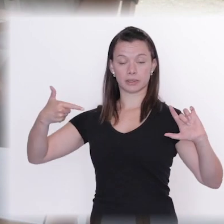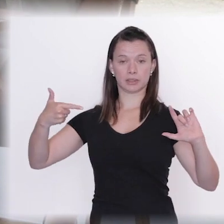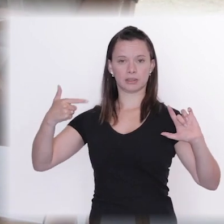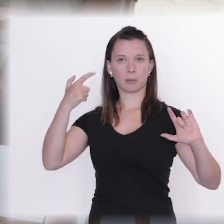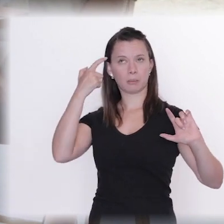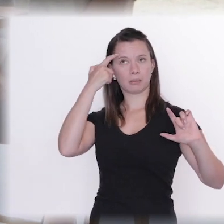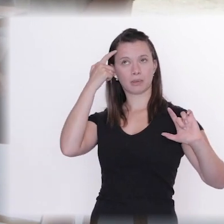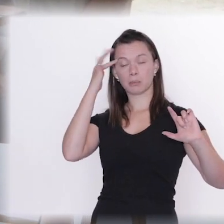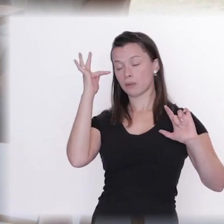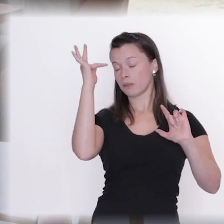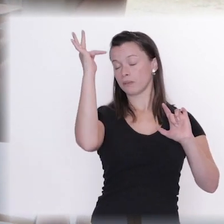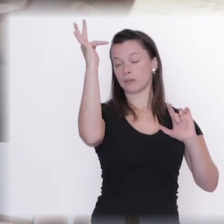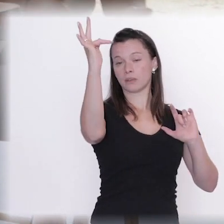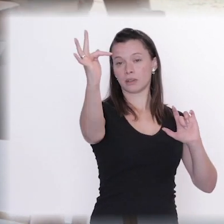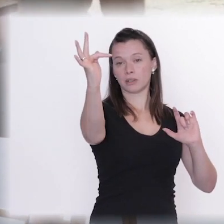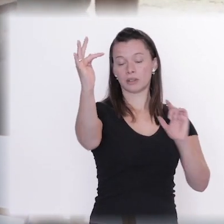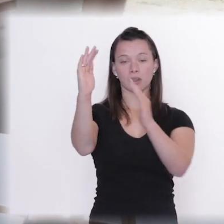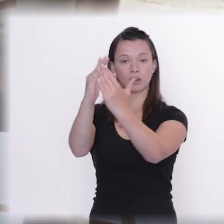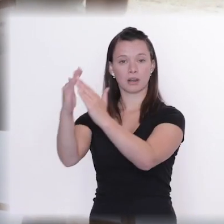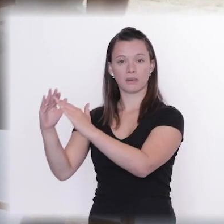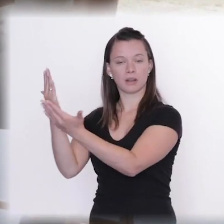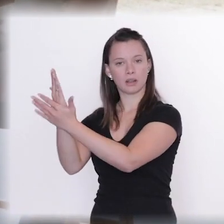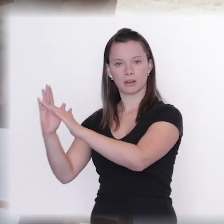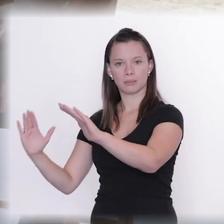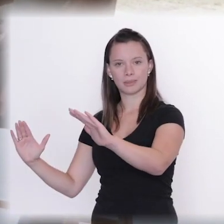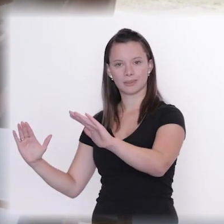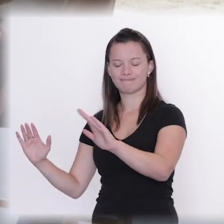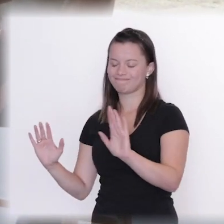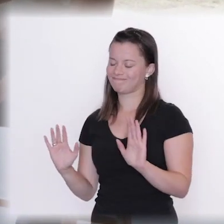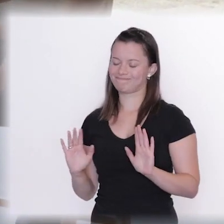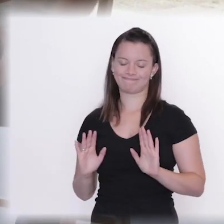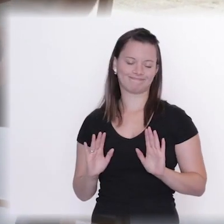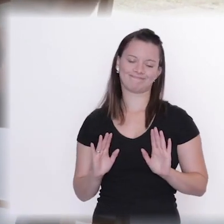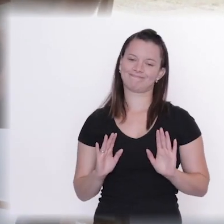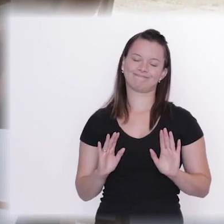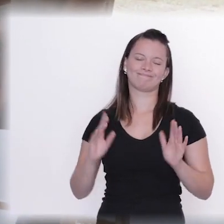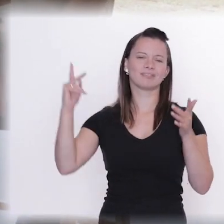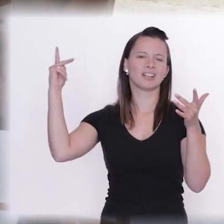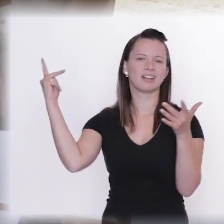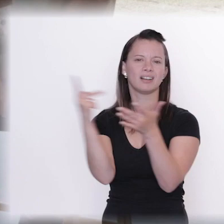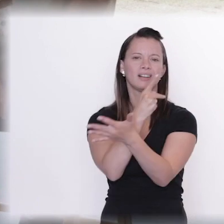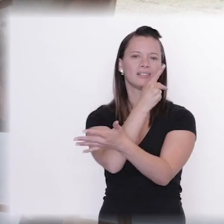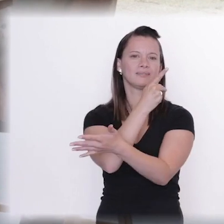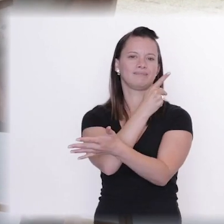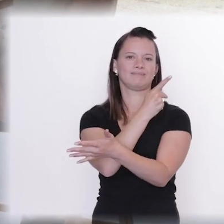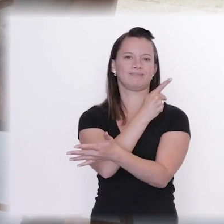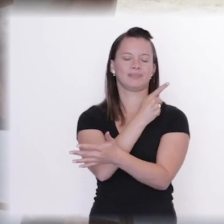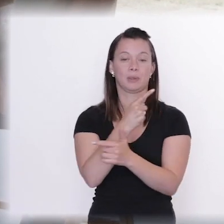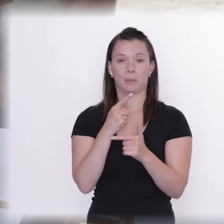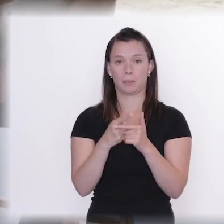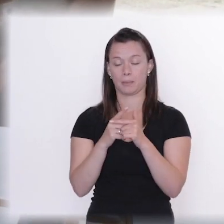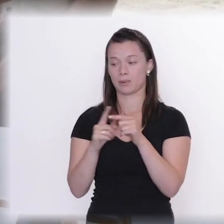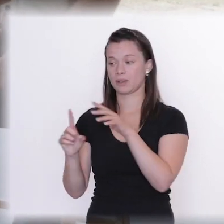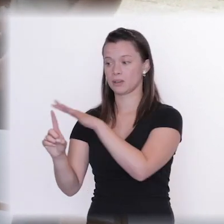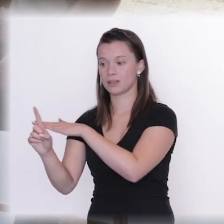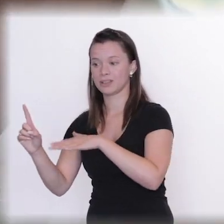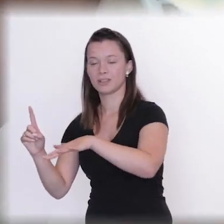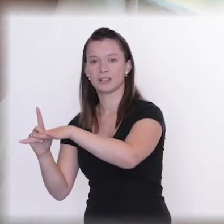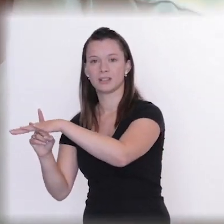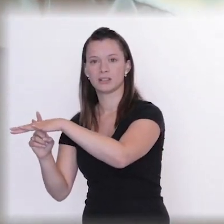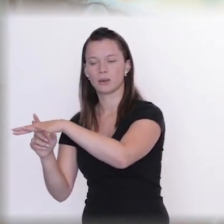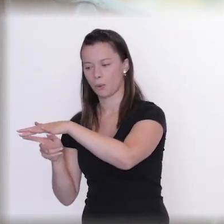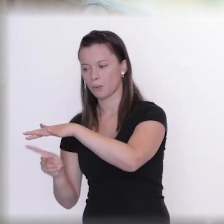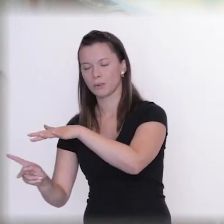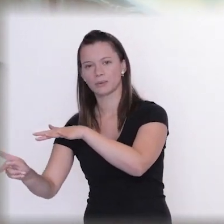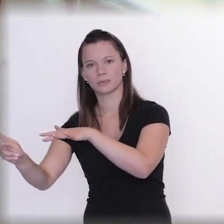lido por muita gente e que faz uma leitura muito equivocada da realidade, porque as estruturas sociais, elas se mantêm, entendeu? Quando